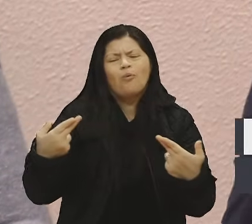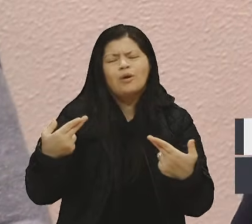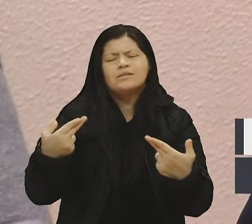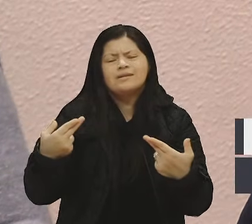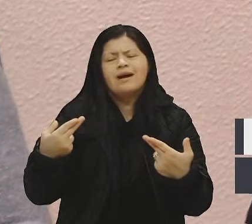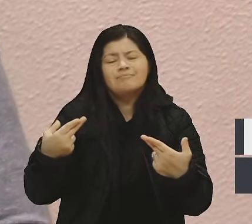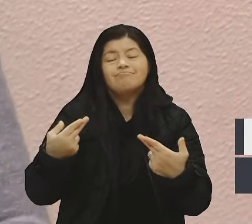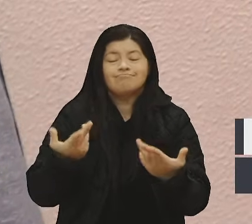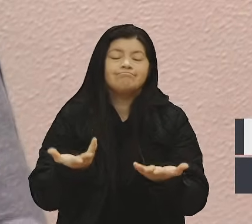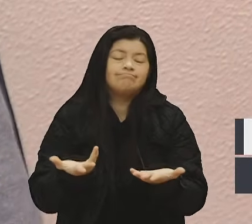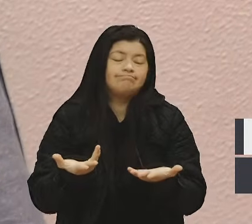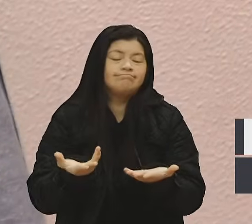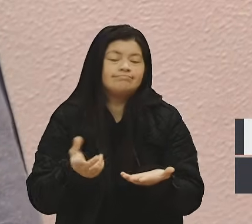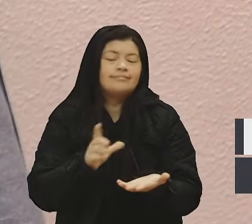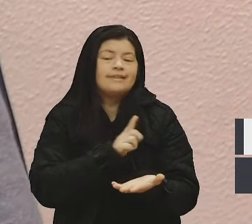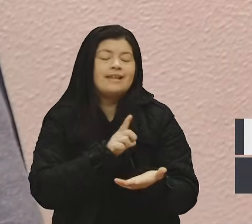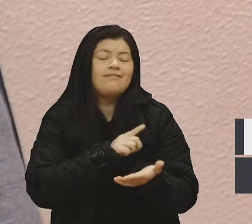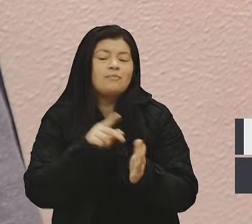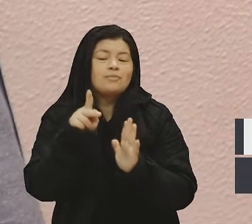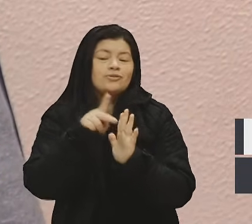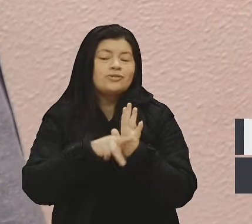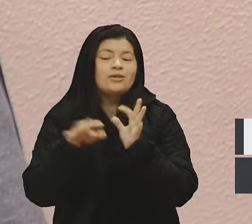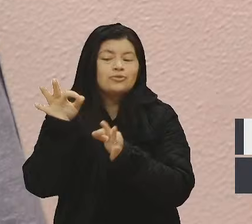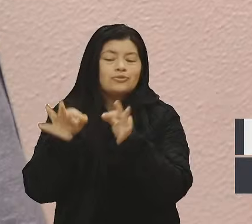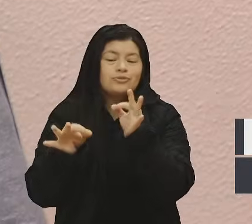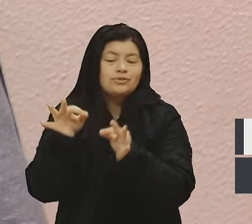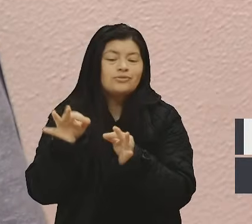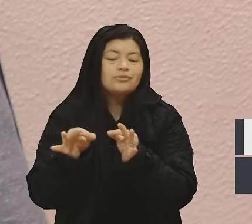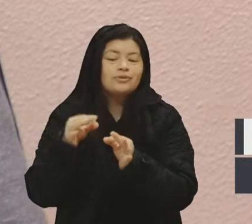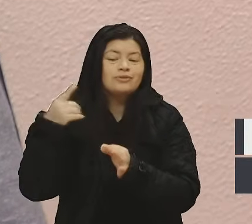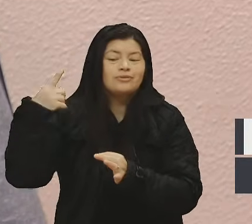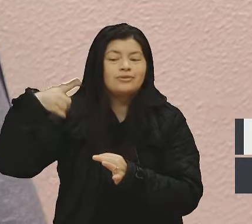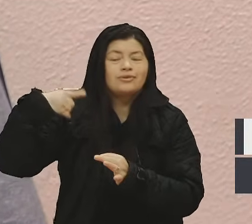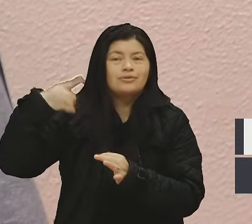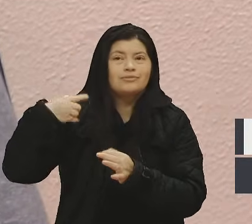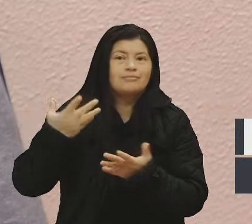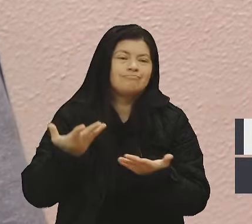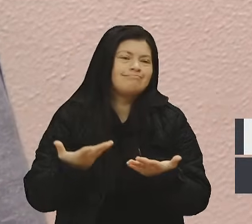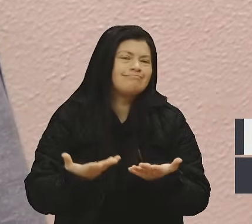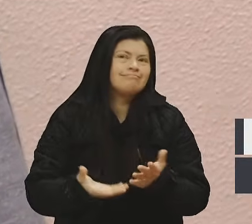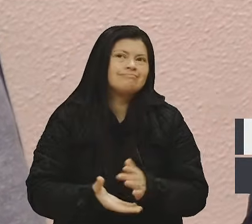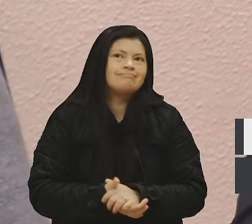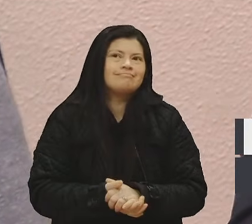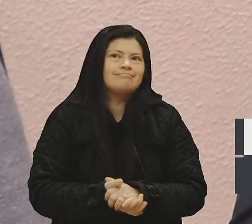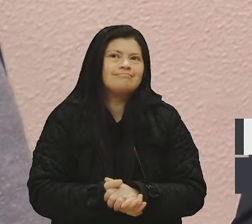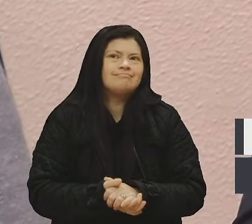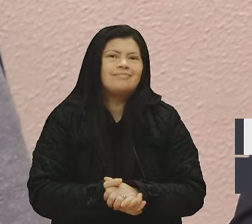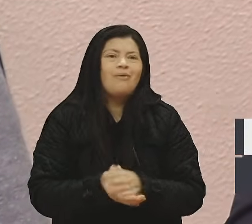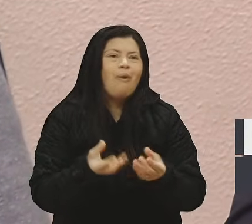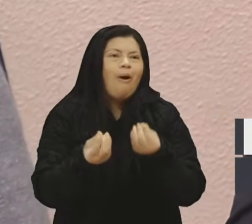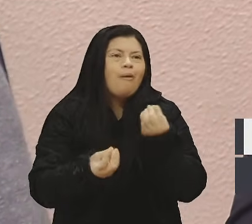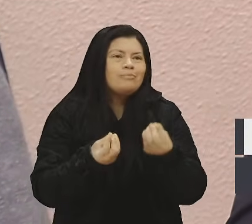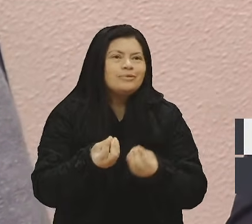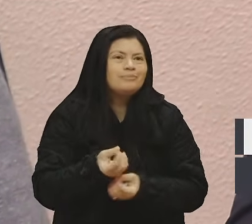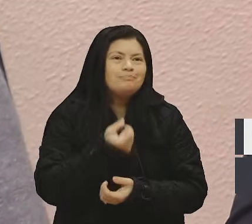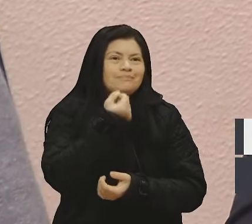que ela teve no processo judicial, inclusive com advogados. Eu não podia deixar de dizer isso. Isso é muito bizarro.